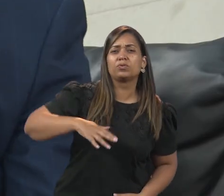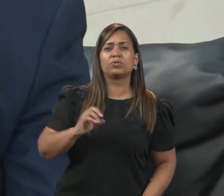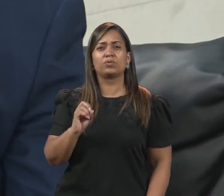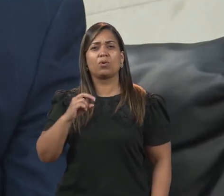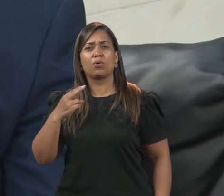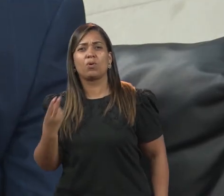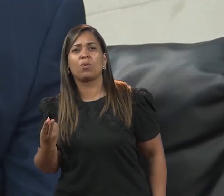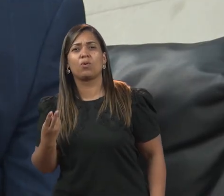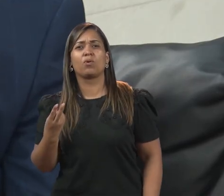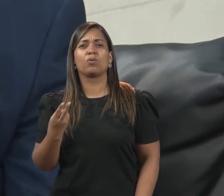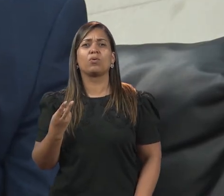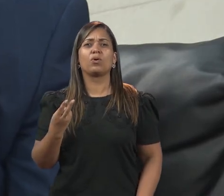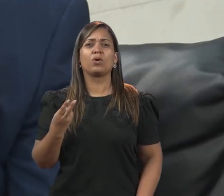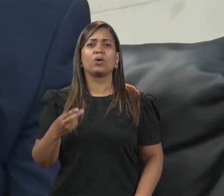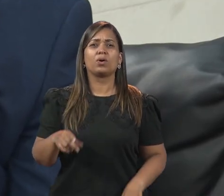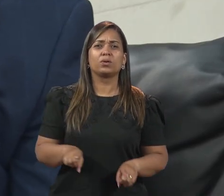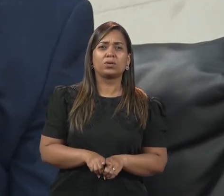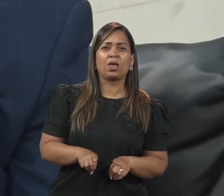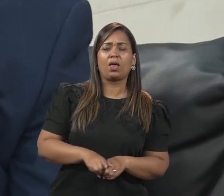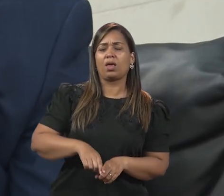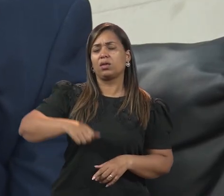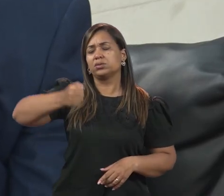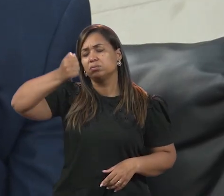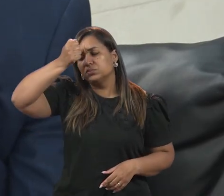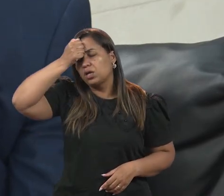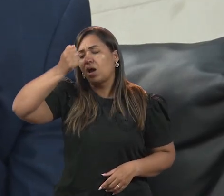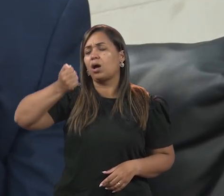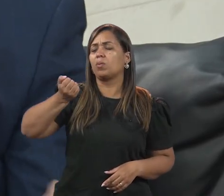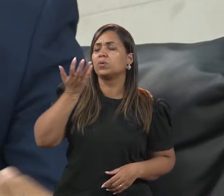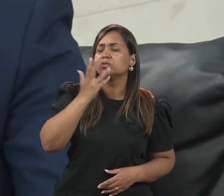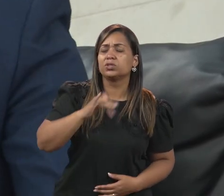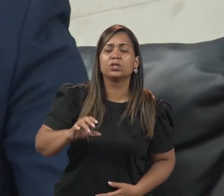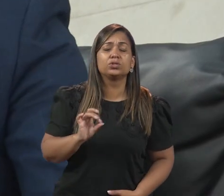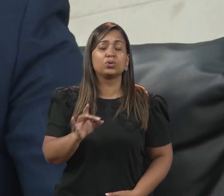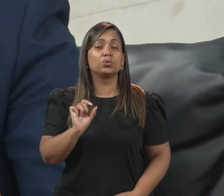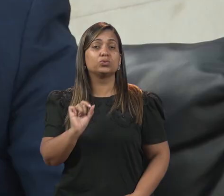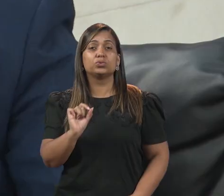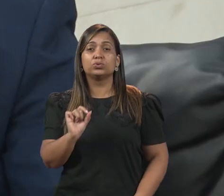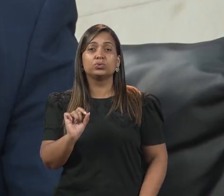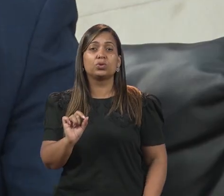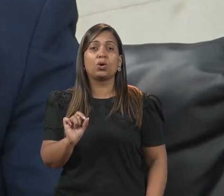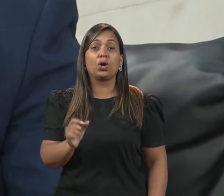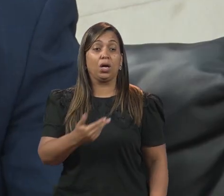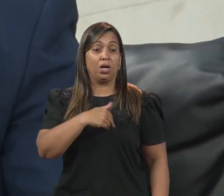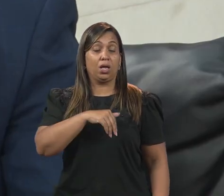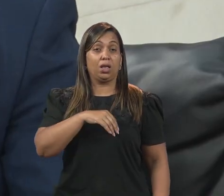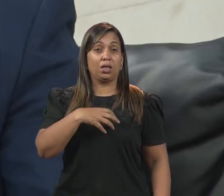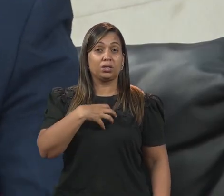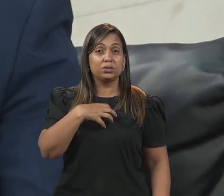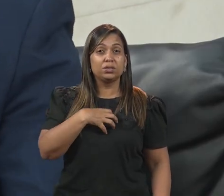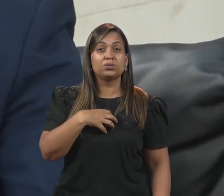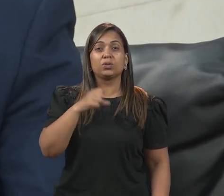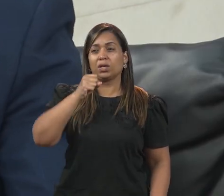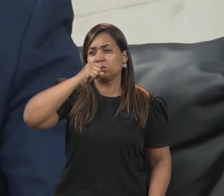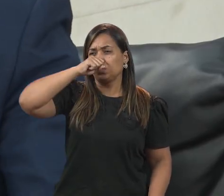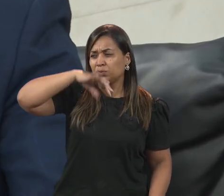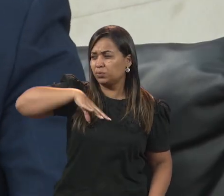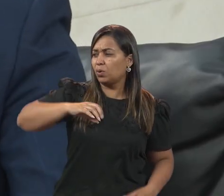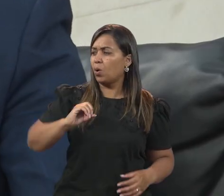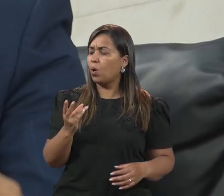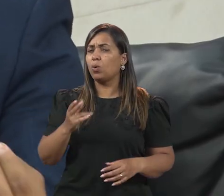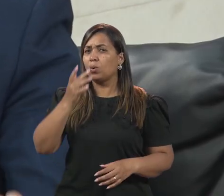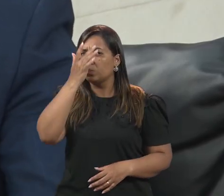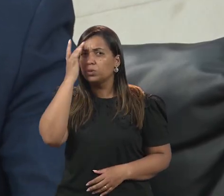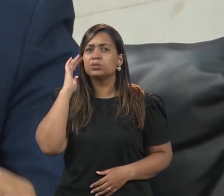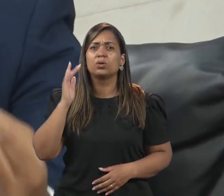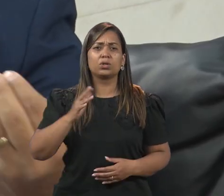porque trazem esse trauma de infância, ou simplesmente porque traziam dentro dele essa agressividade, e homens que de